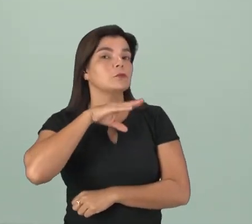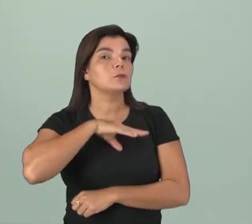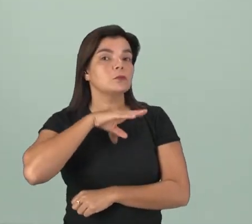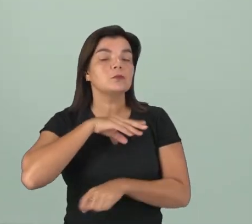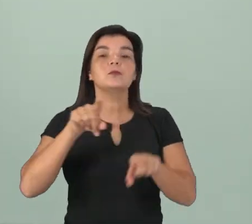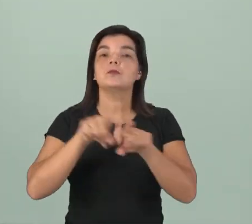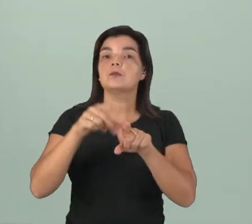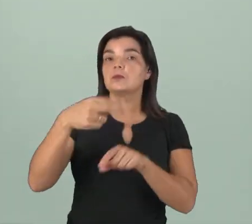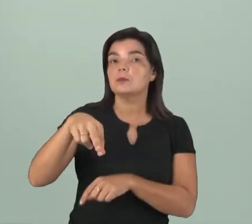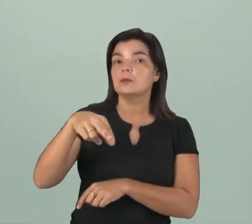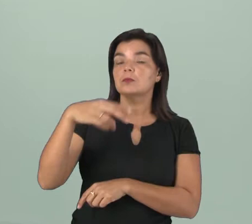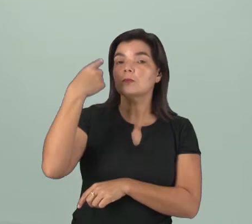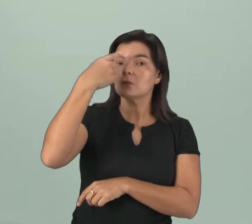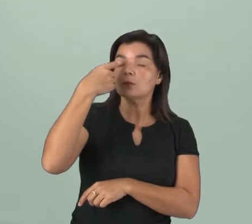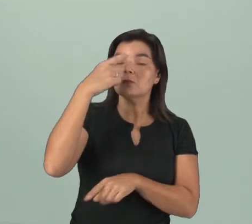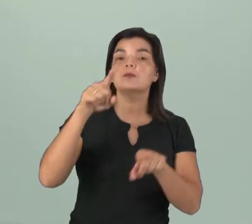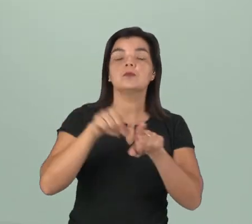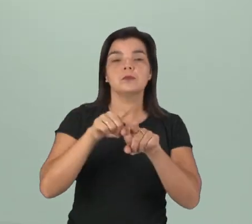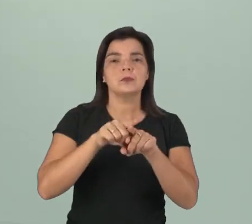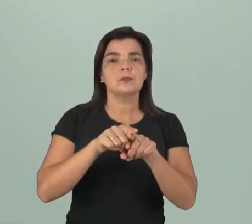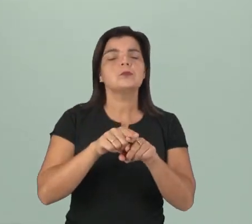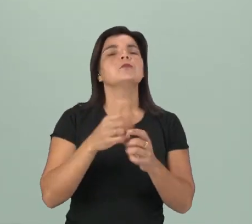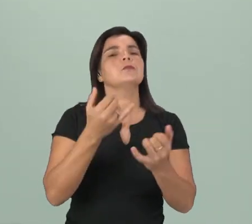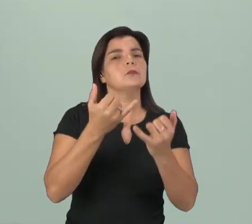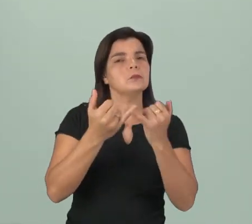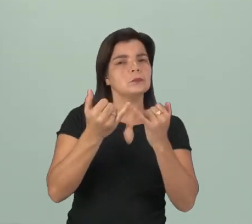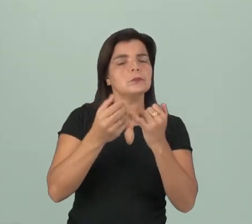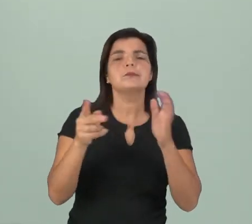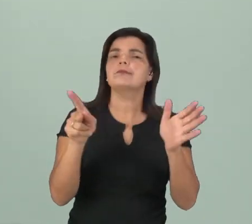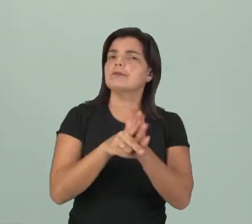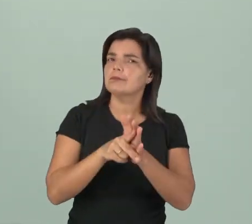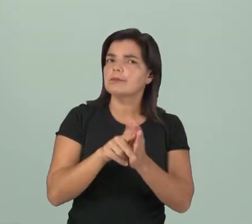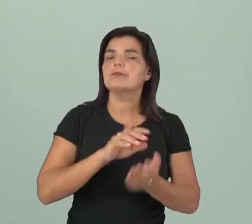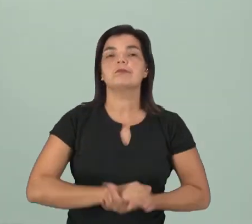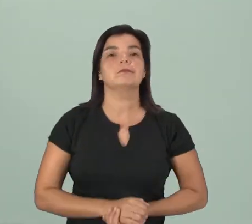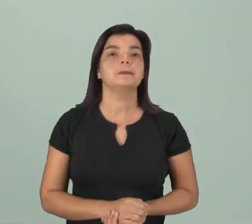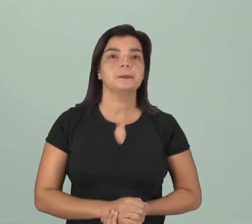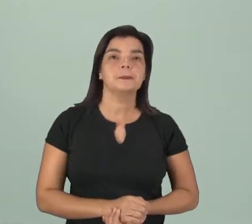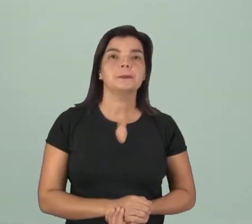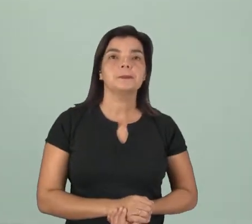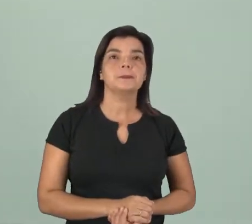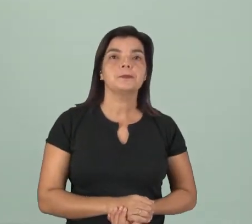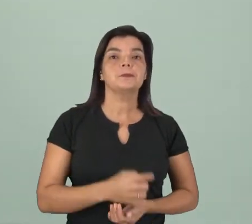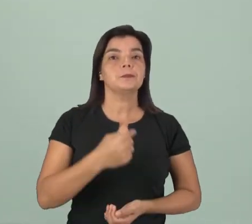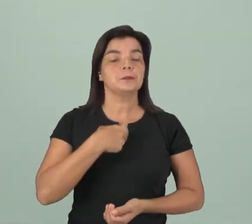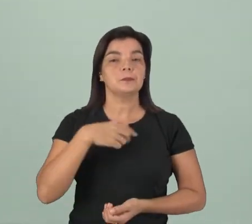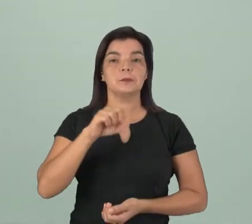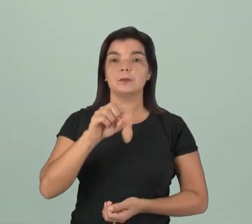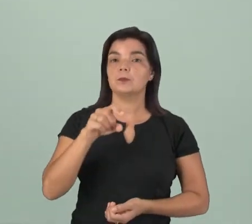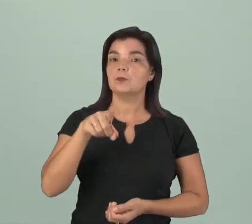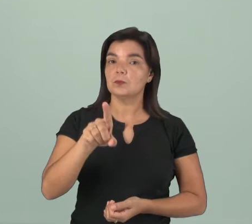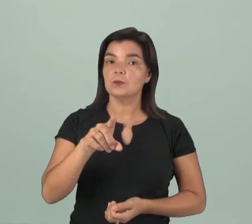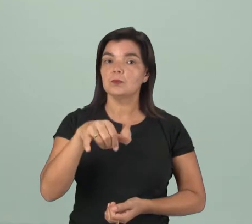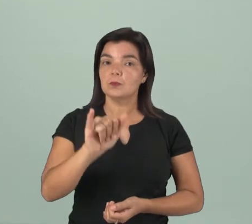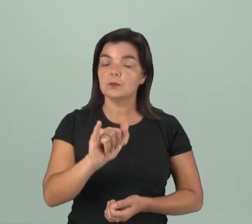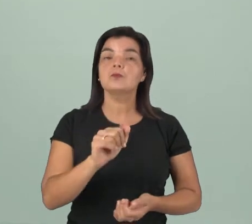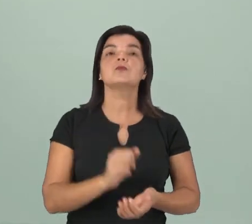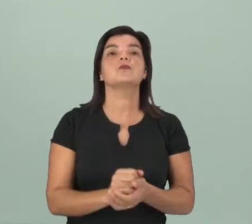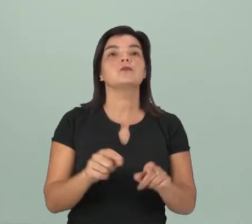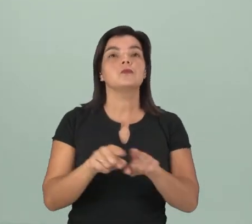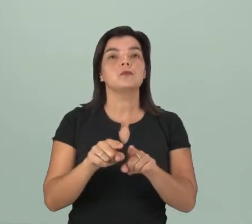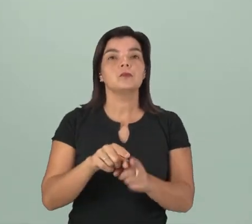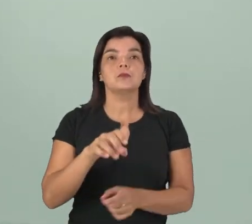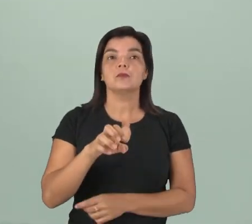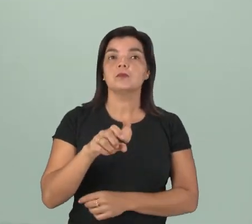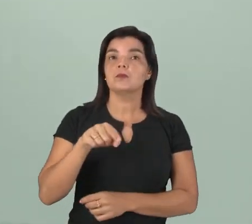e também a conjugação dele é bem peculiar, bem particular, tá? Olha só, yo soy, tu eres, él